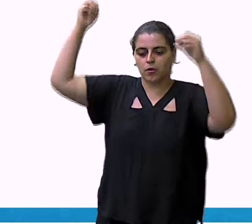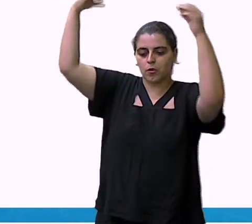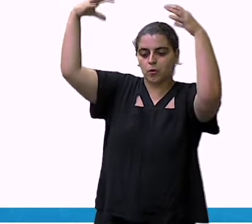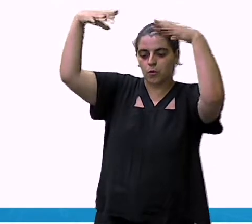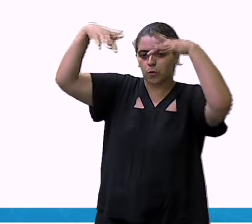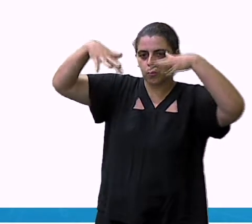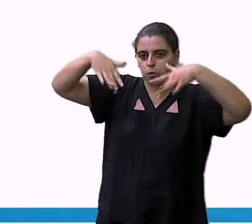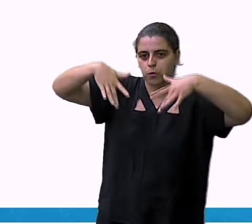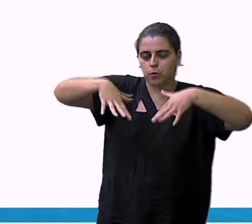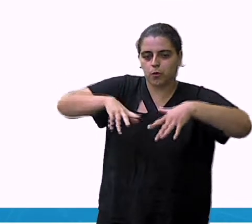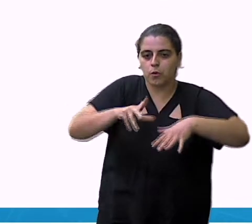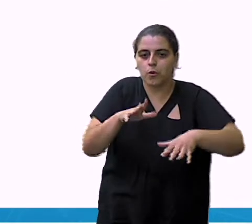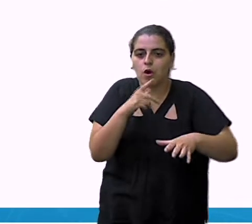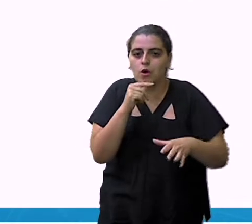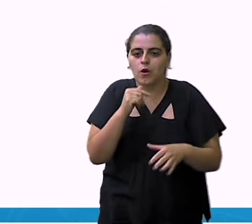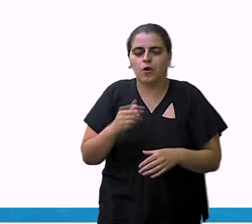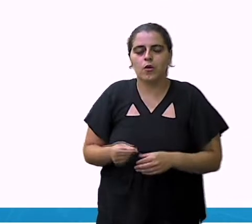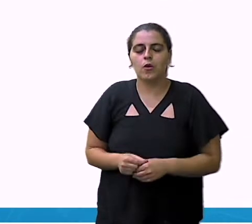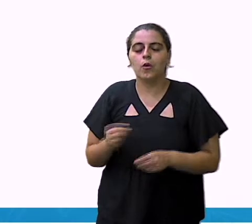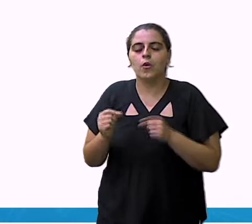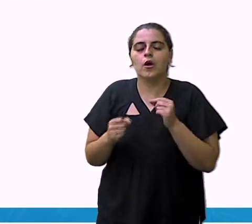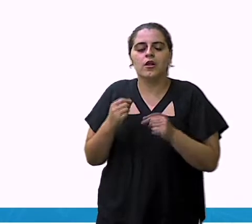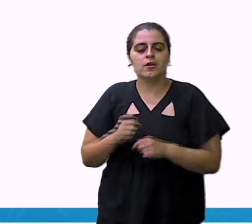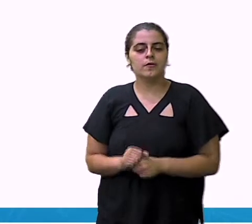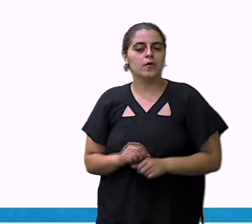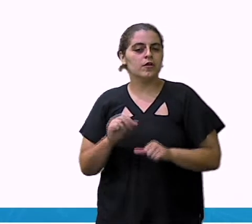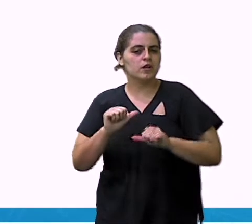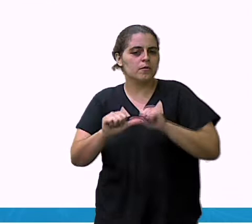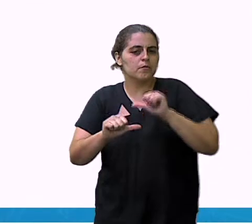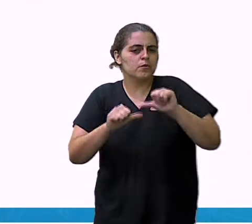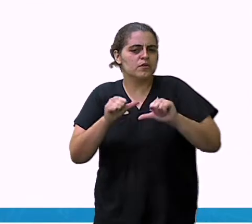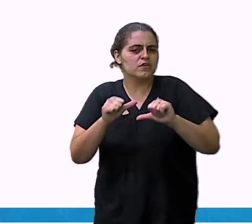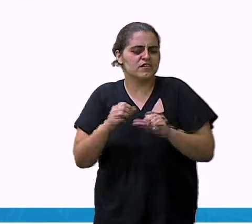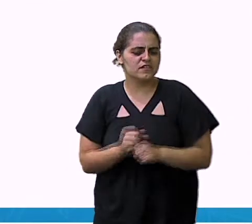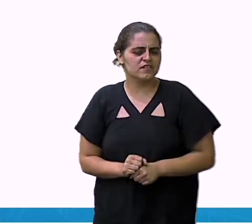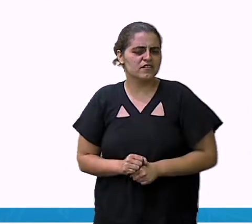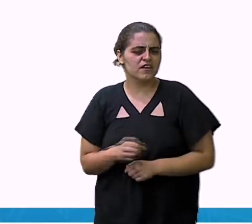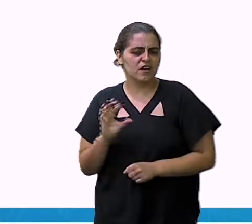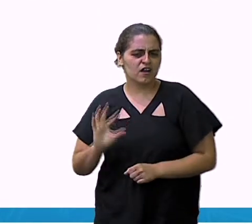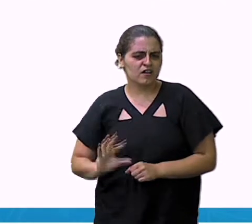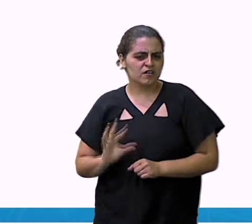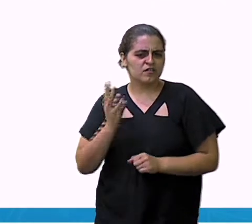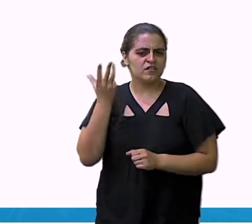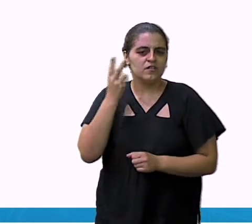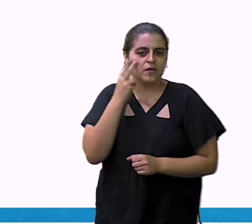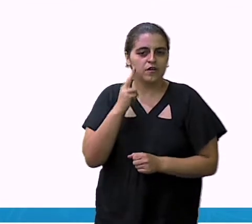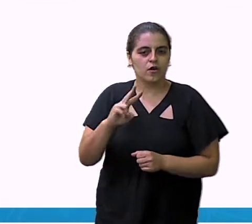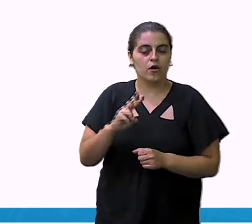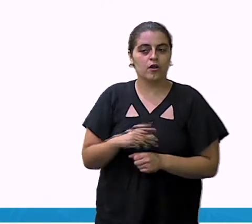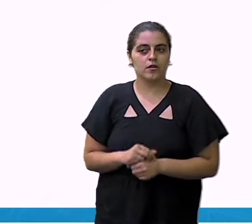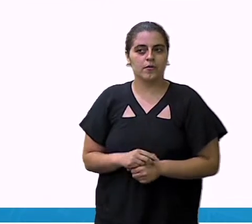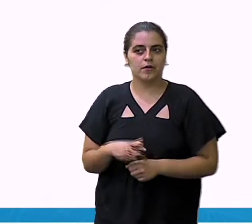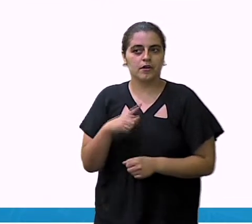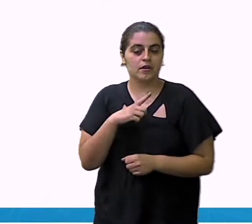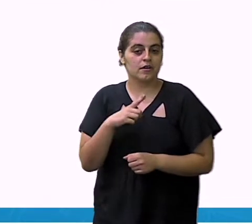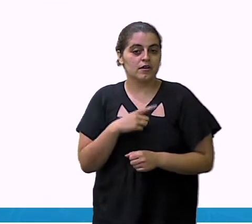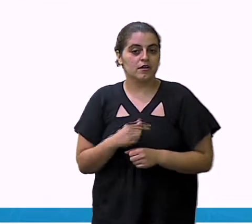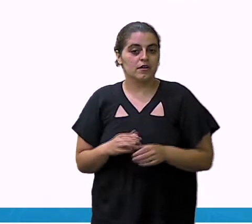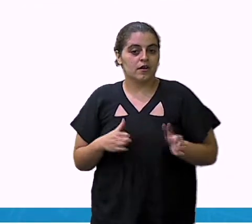rio? As consequências para surgir, para nascer um rio são o